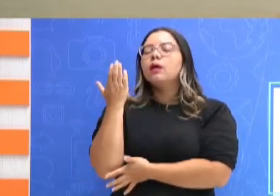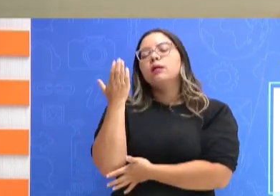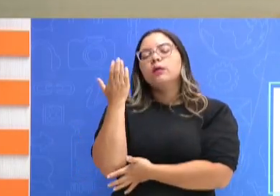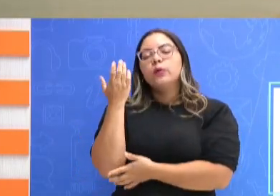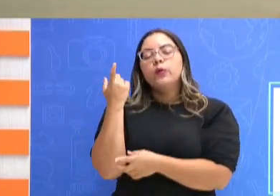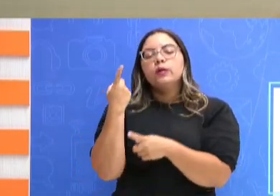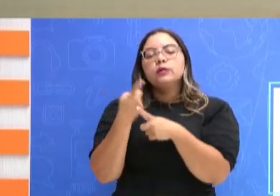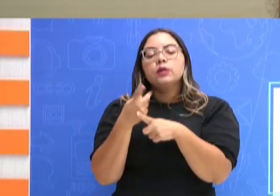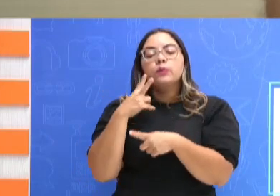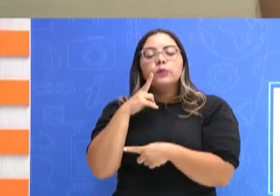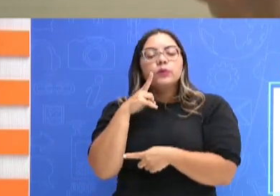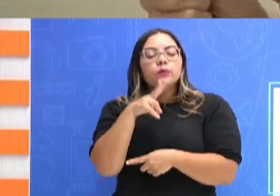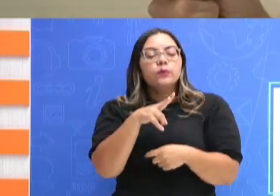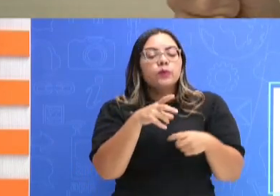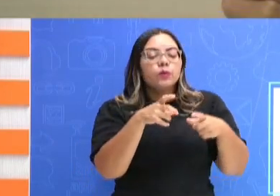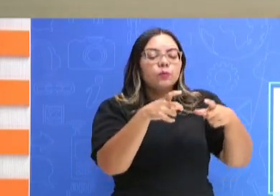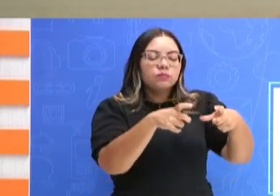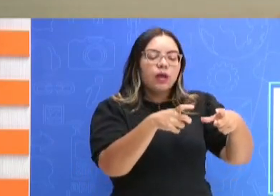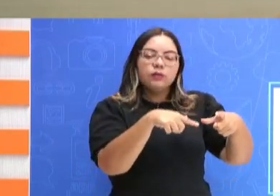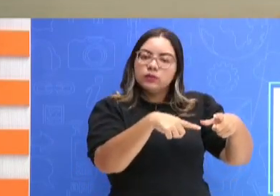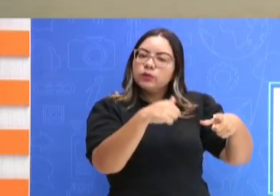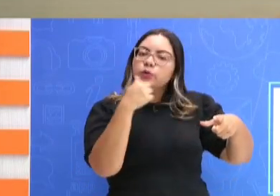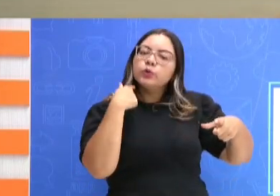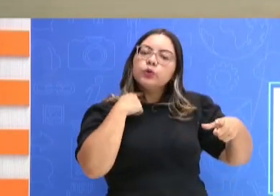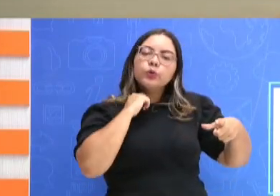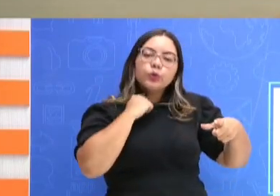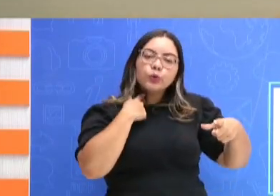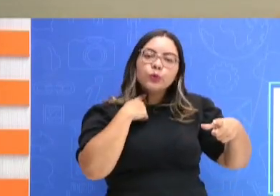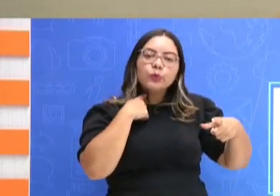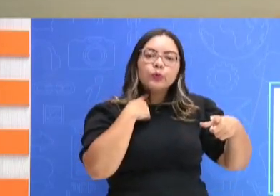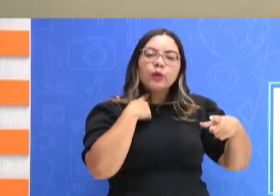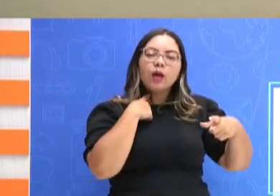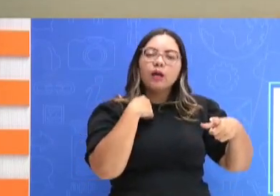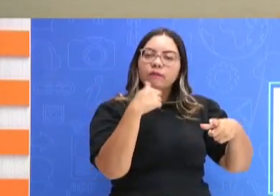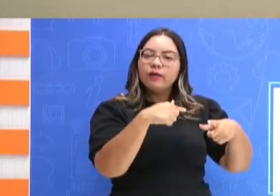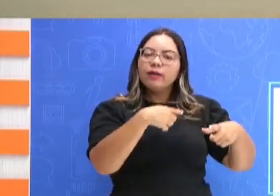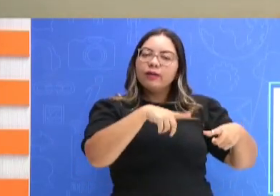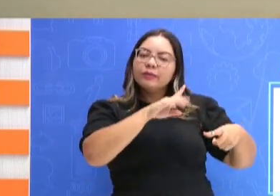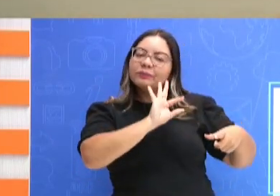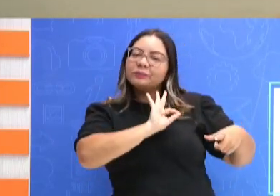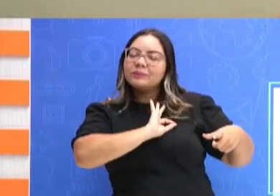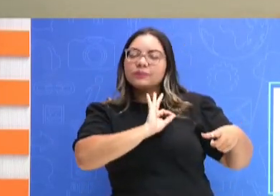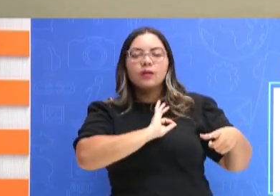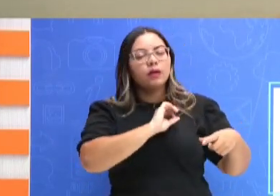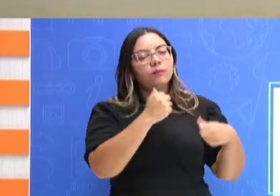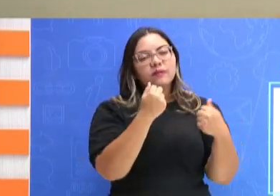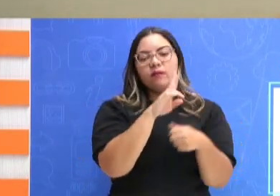terreno se também, você, né, olhar um terreno sujo, baldio, denuncie, não precisa